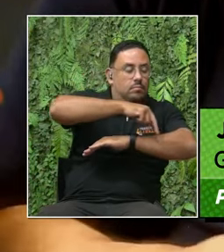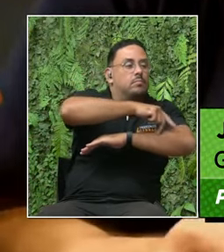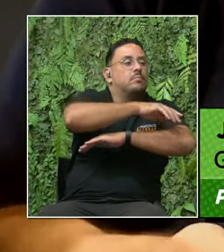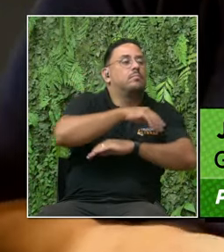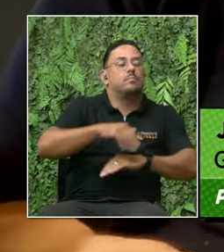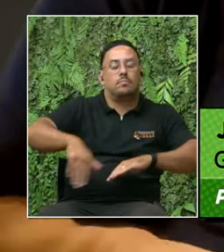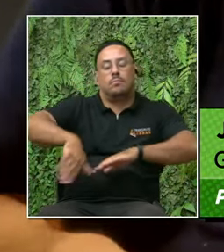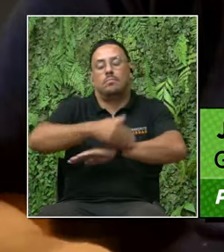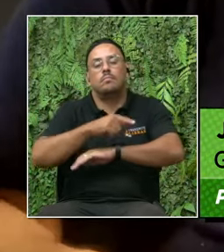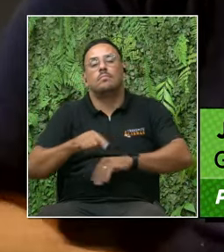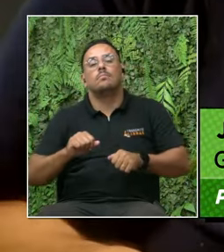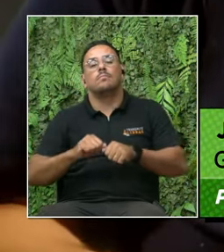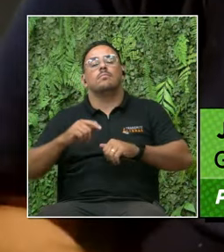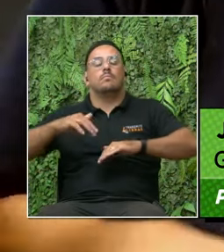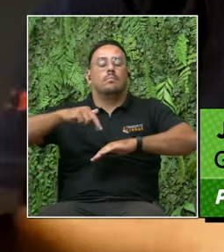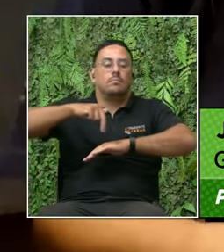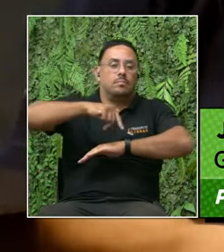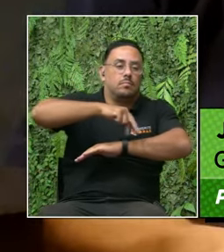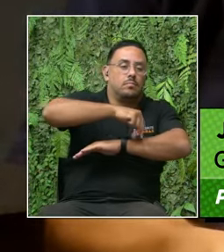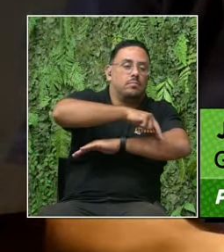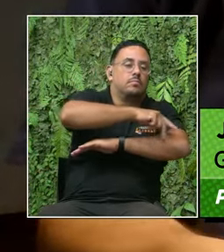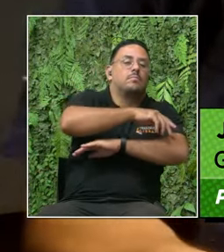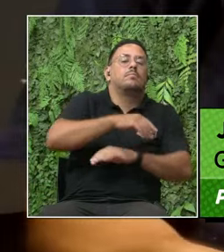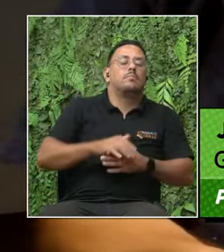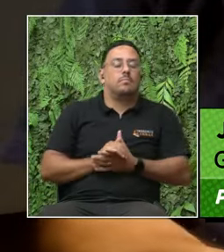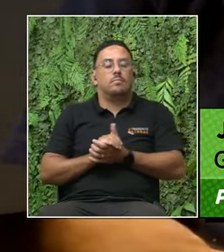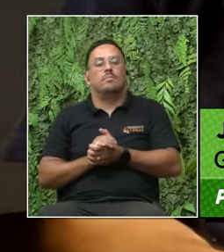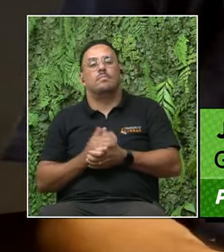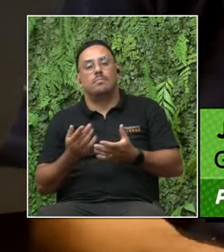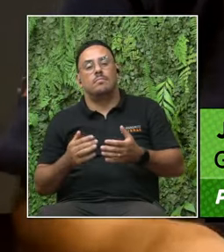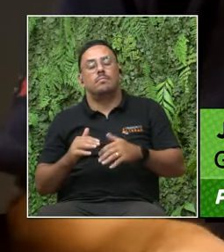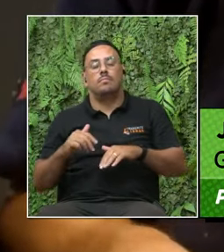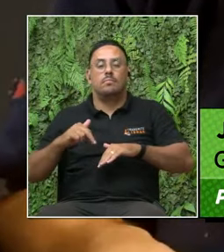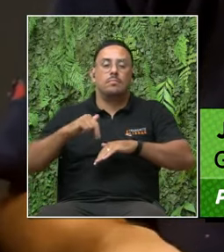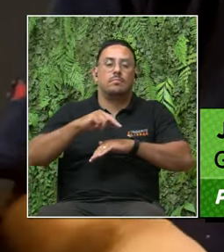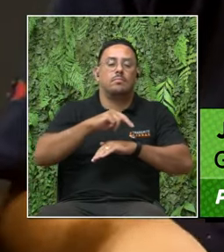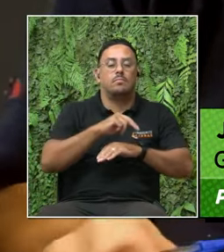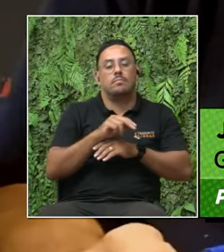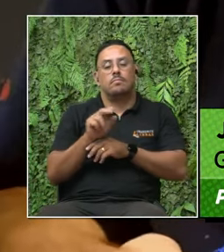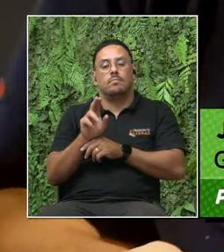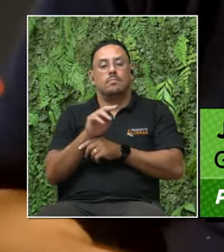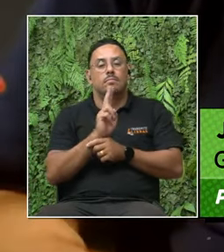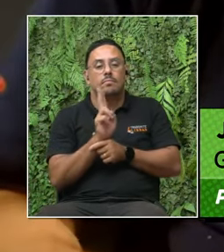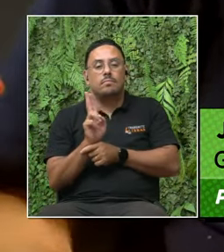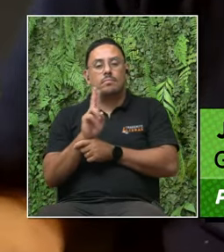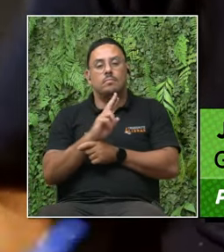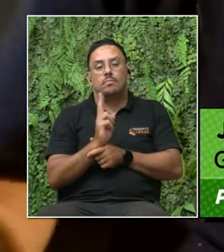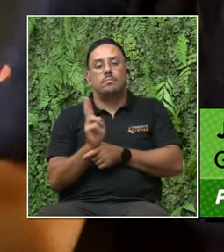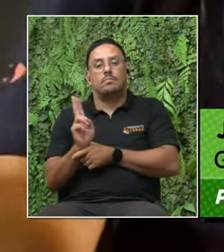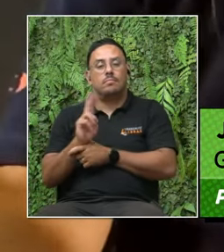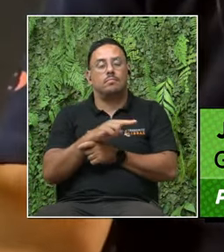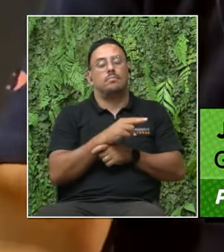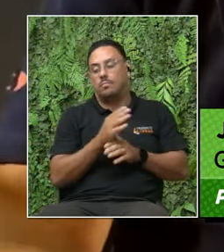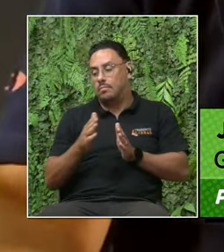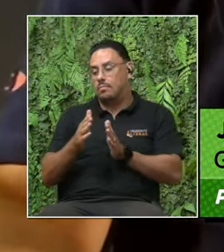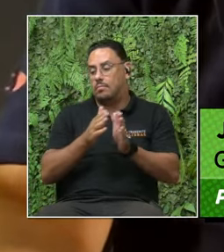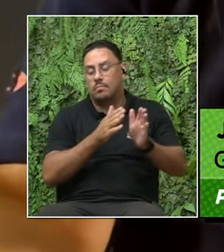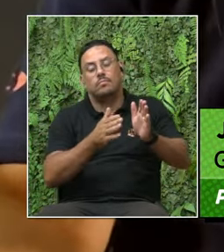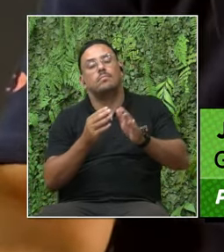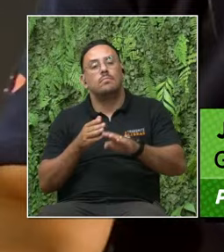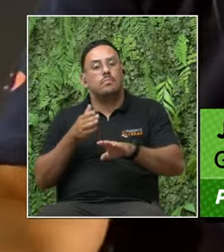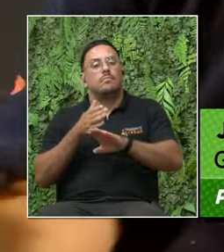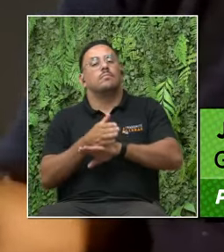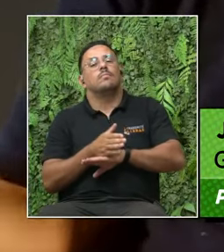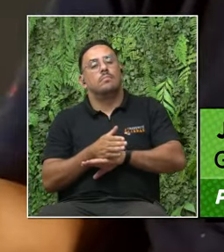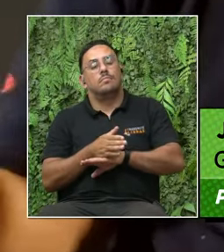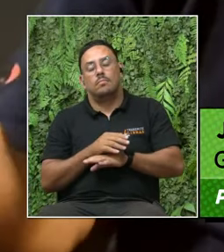Carmo E você vai fazer o desfile na nossa Nossa Senhora do Carmo subindo rebolando durante todo o trajeto e entrando e participando